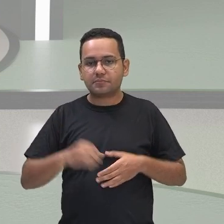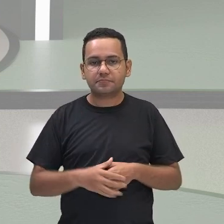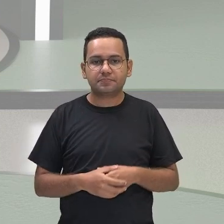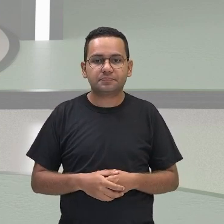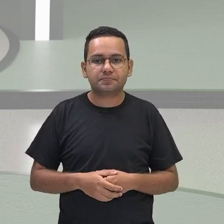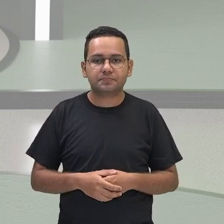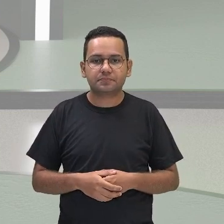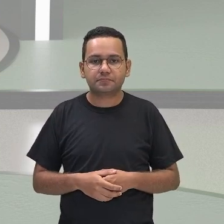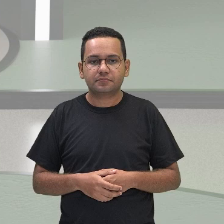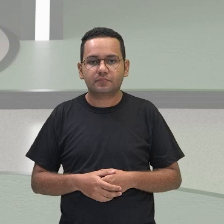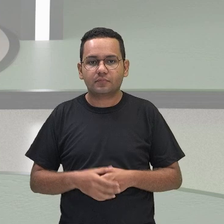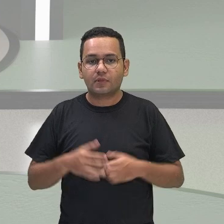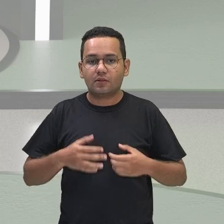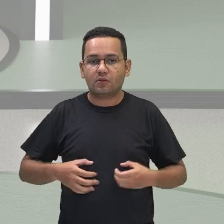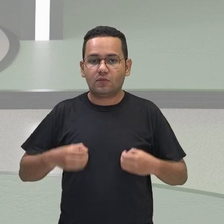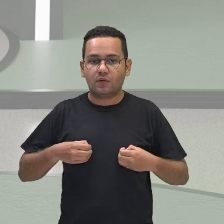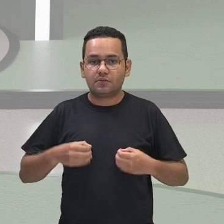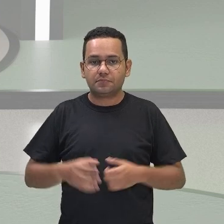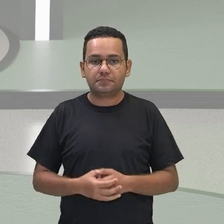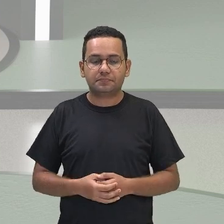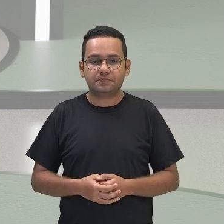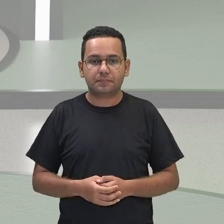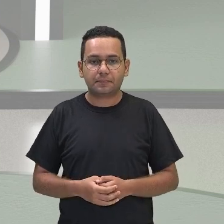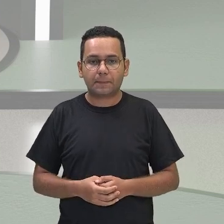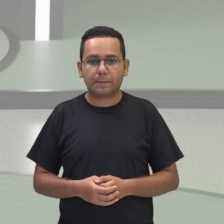nossos ovários.